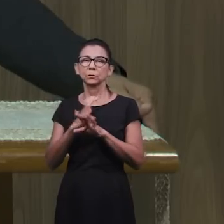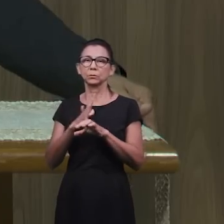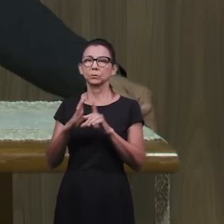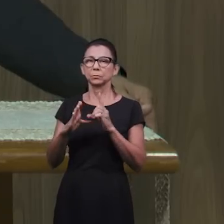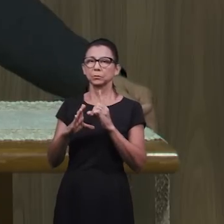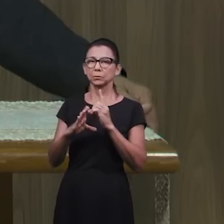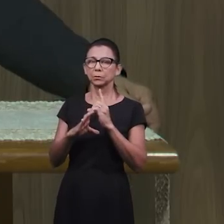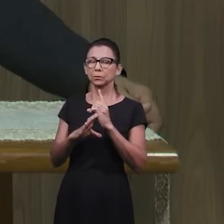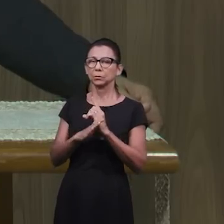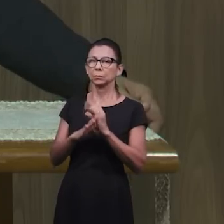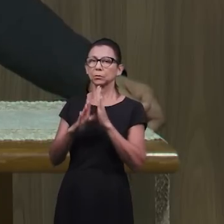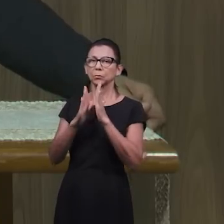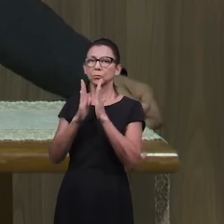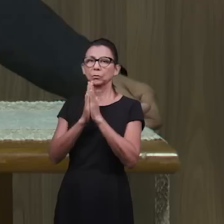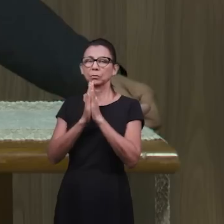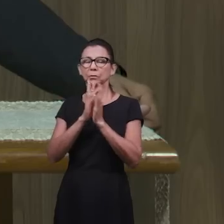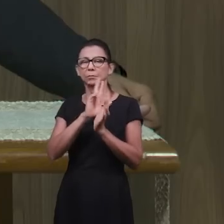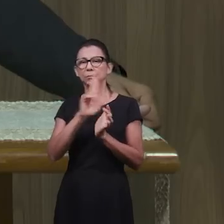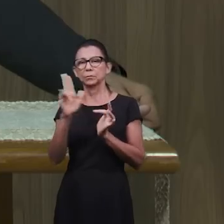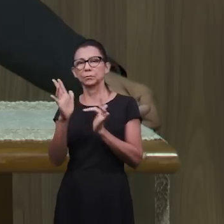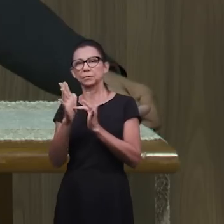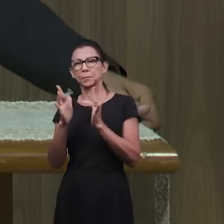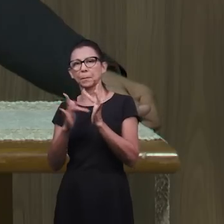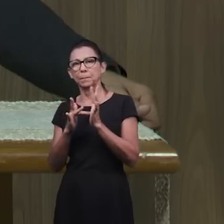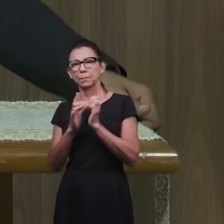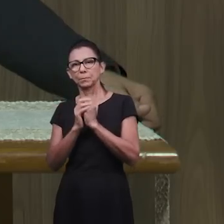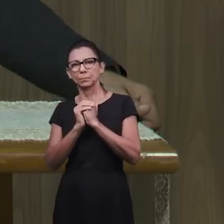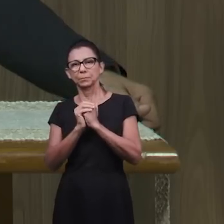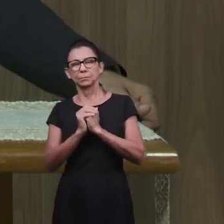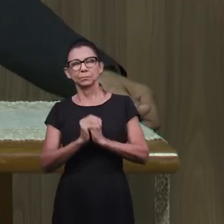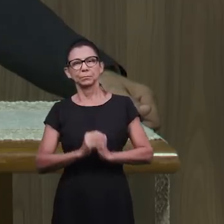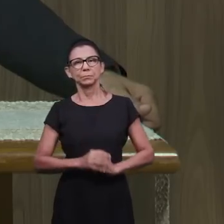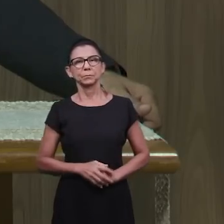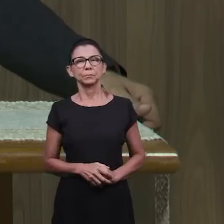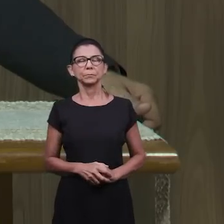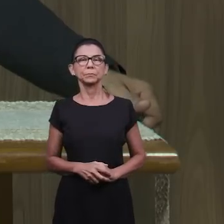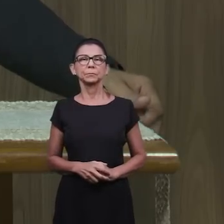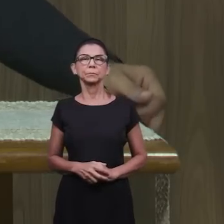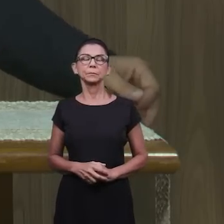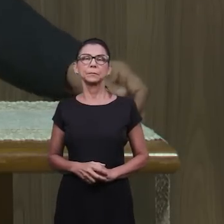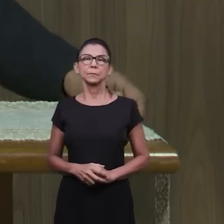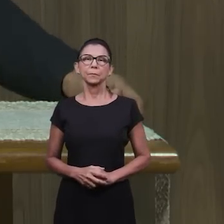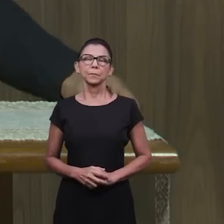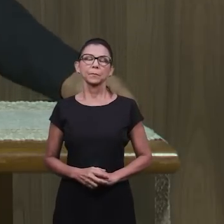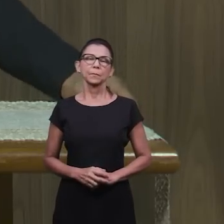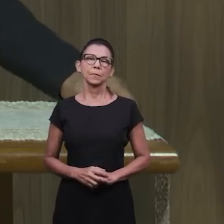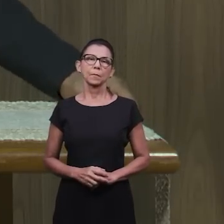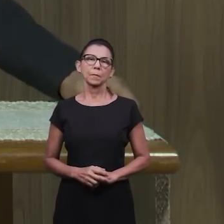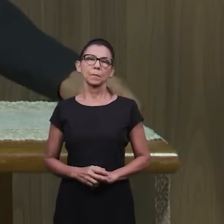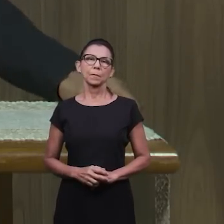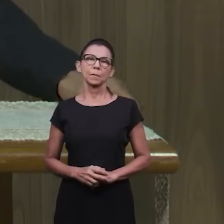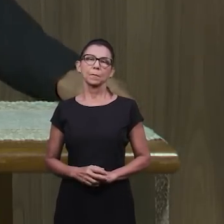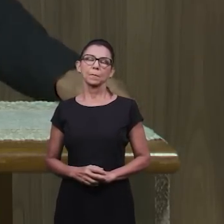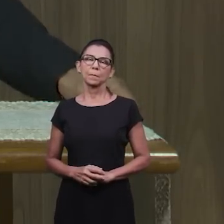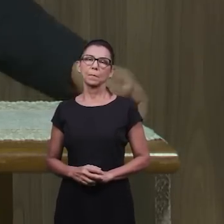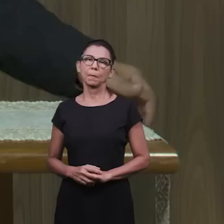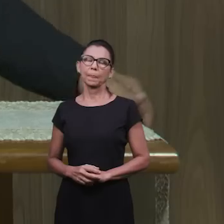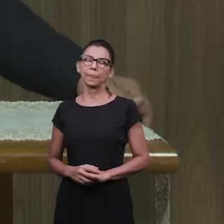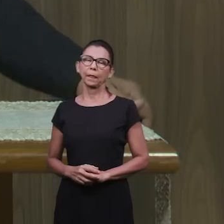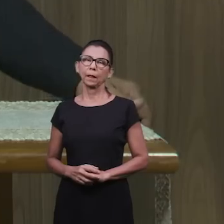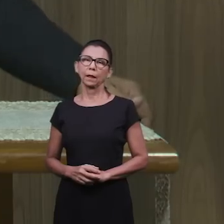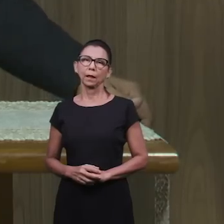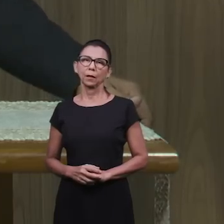Fala conosco, é a oração que fazemos em nome do Senhor Jesus. Nós vamos iniciar